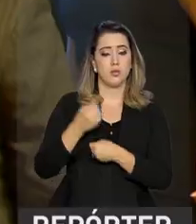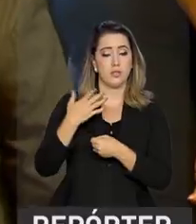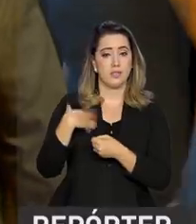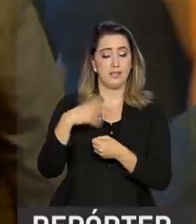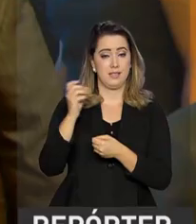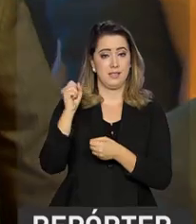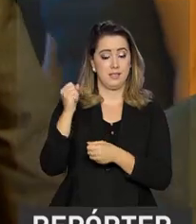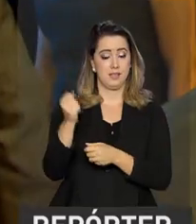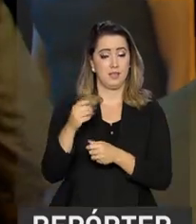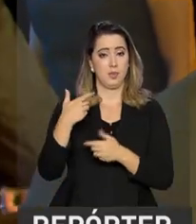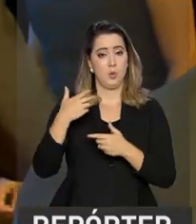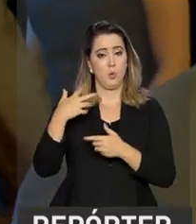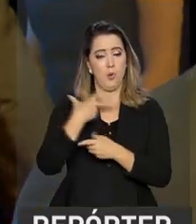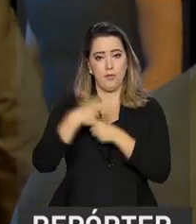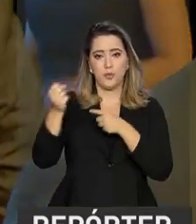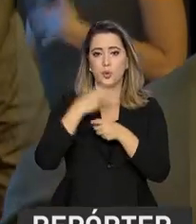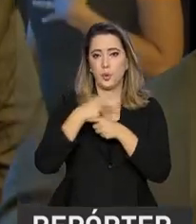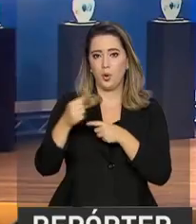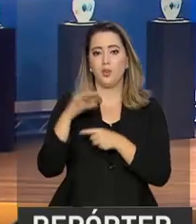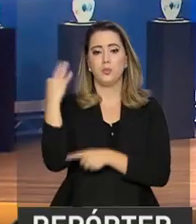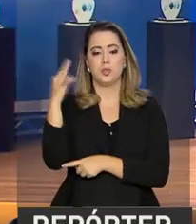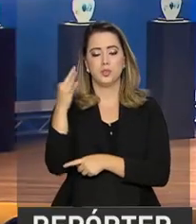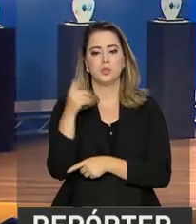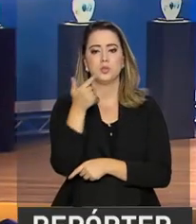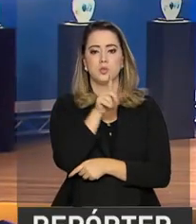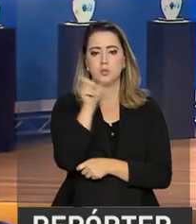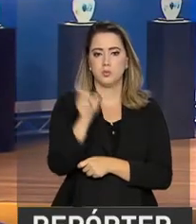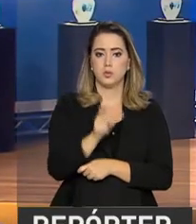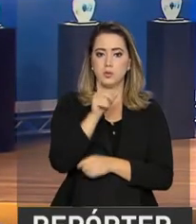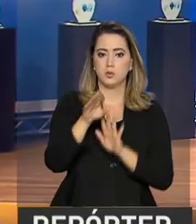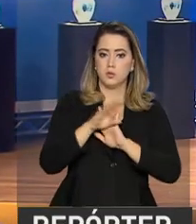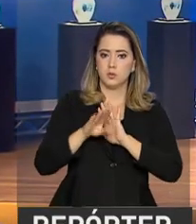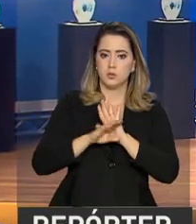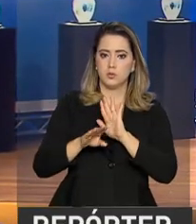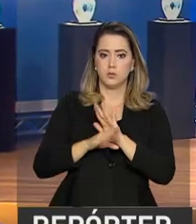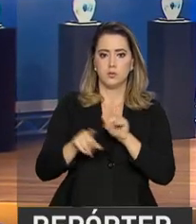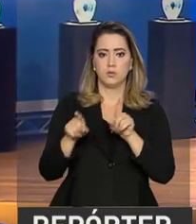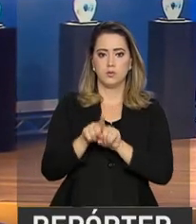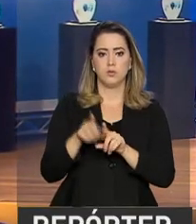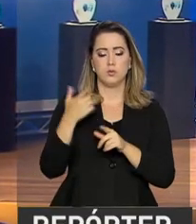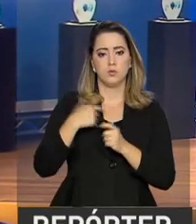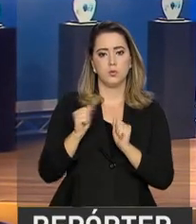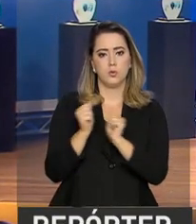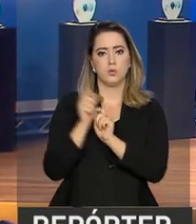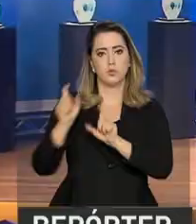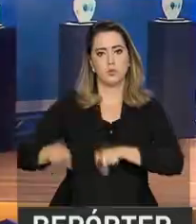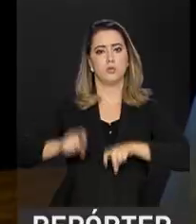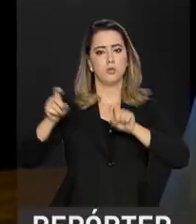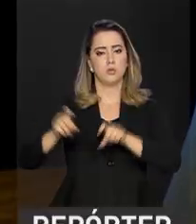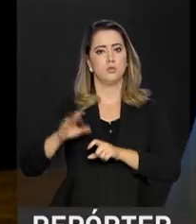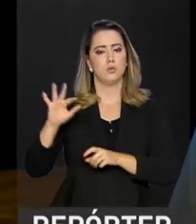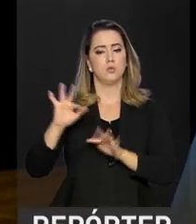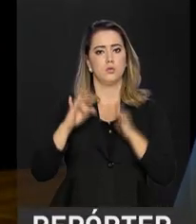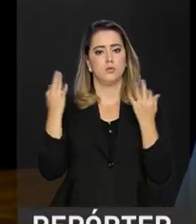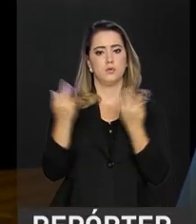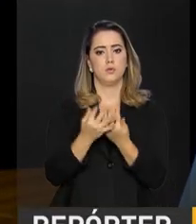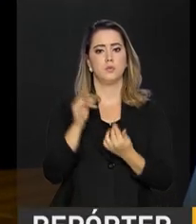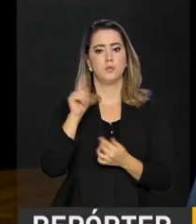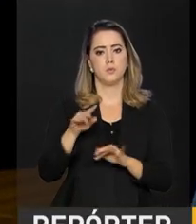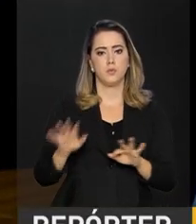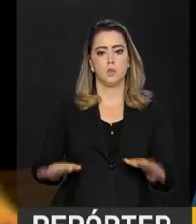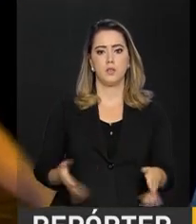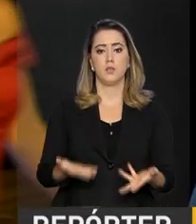Tocantins. Outro premiado foi este professor, que desenvolveu um projeto de irrigação com agricultores familiares. É um incentivo a